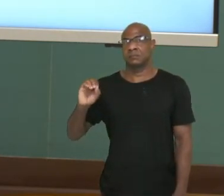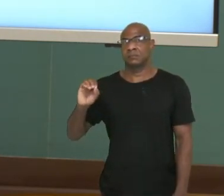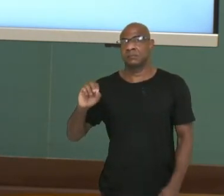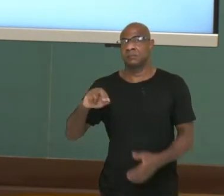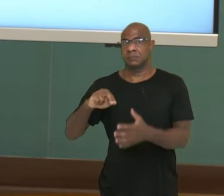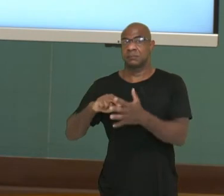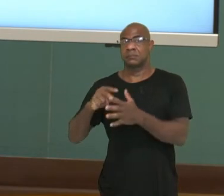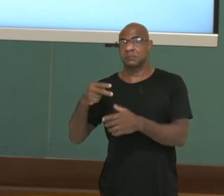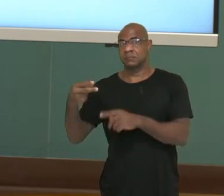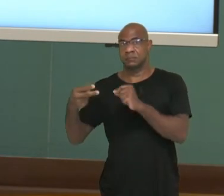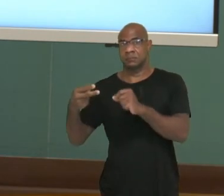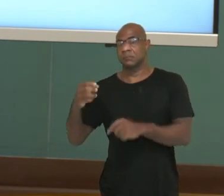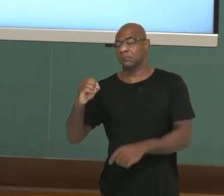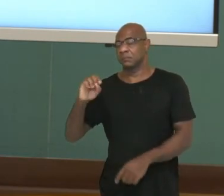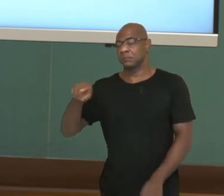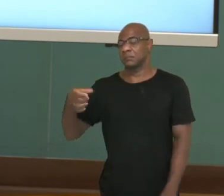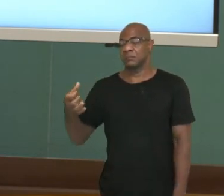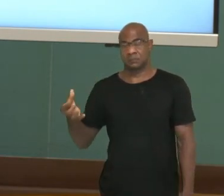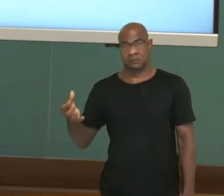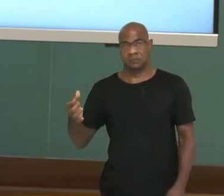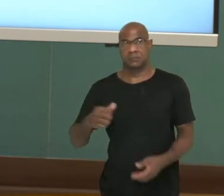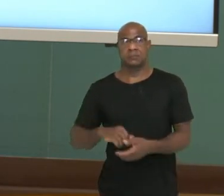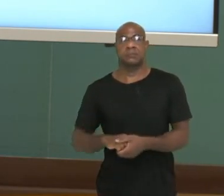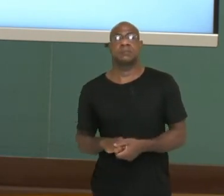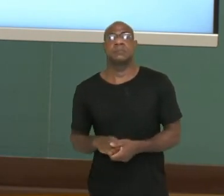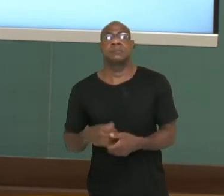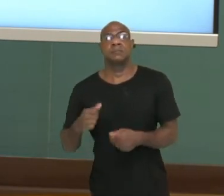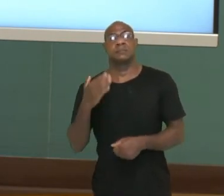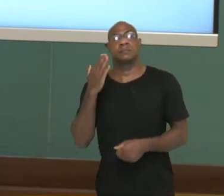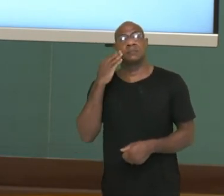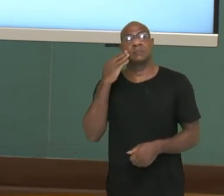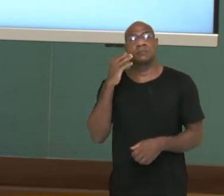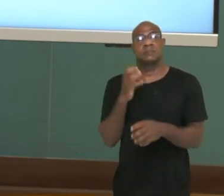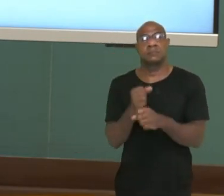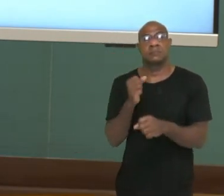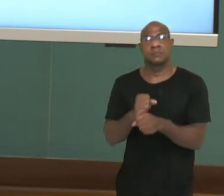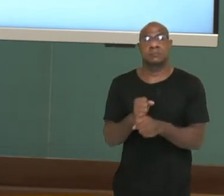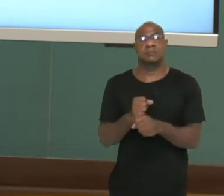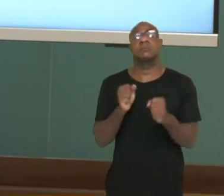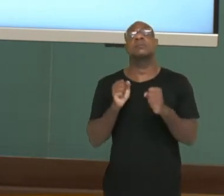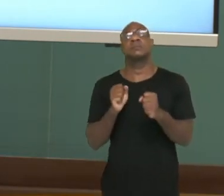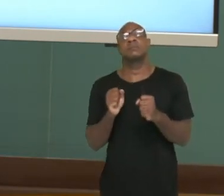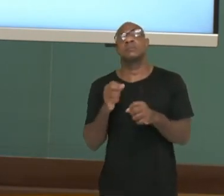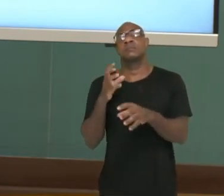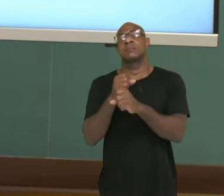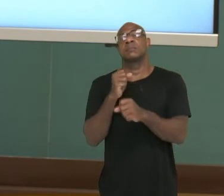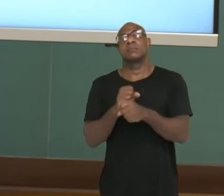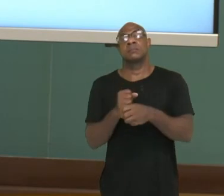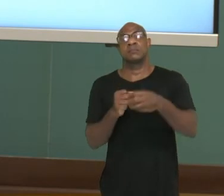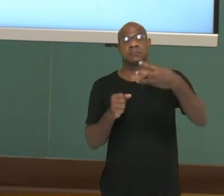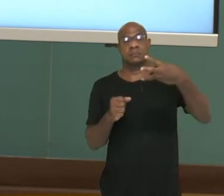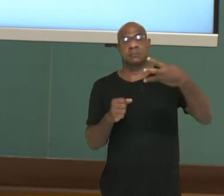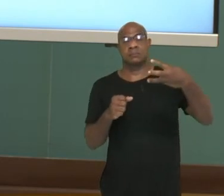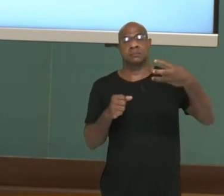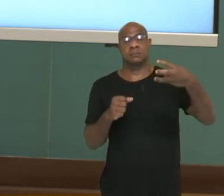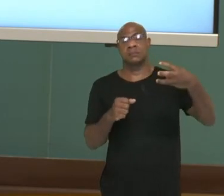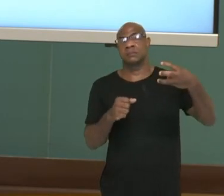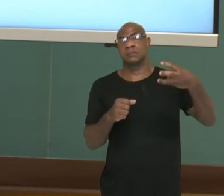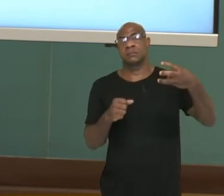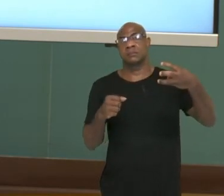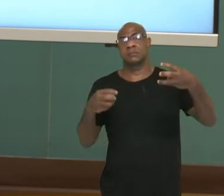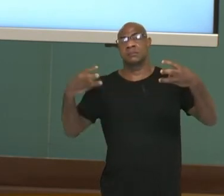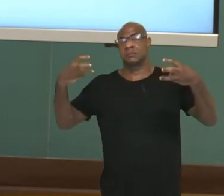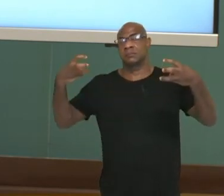bom? Agora falta o quê? Falta saber quanto que é a soma dos épsilons. Ora, cada épsilon, cada bateria, é de 1,5